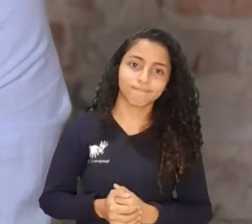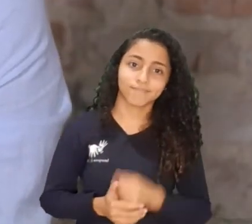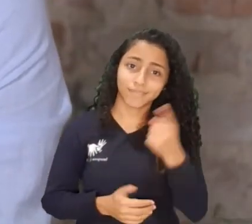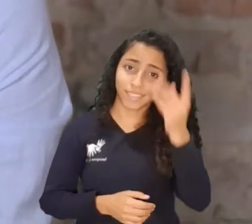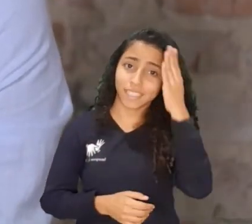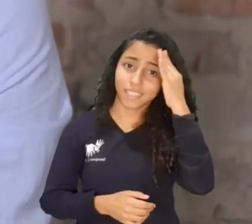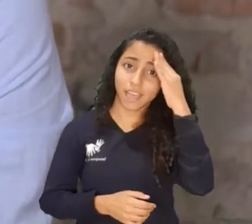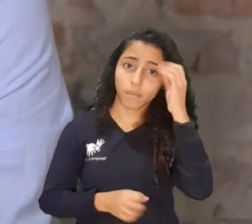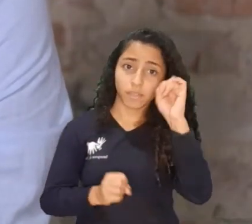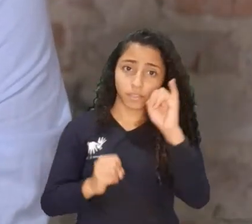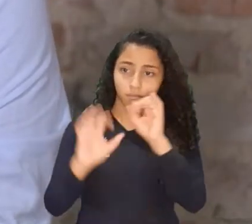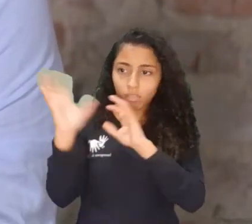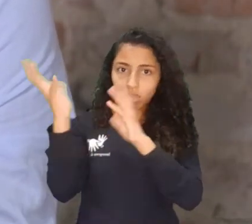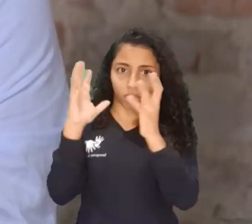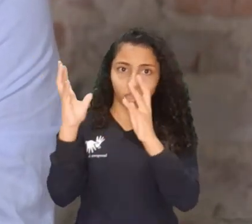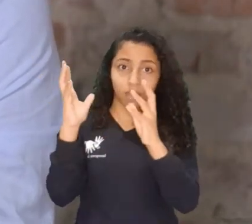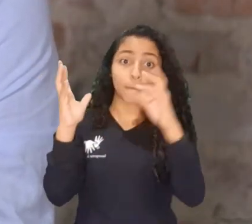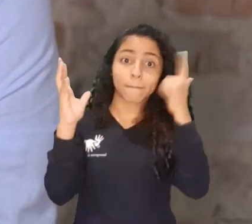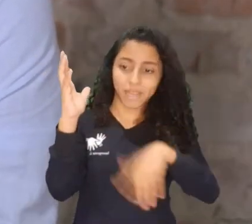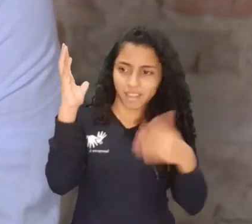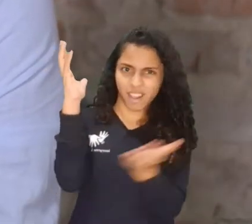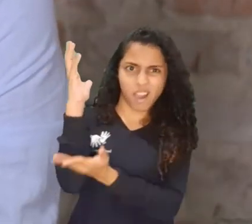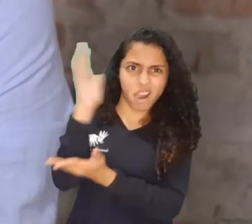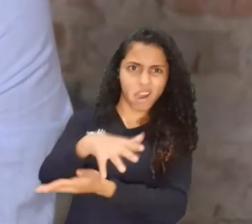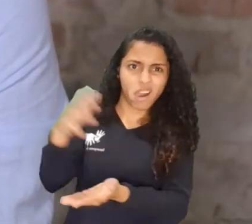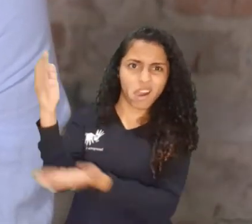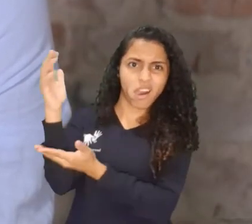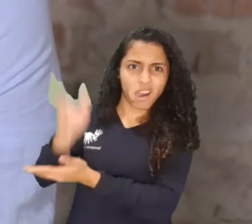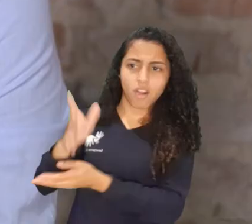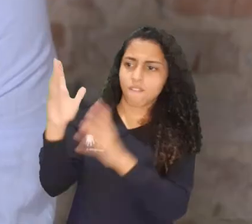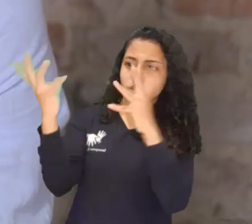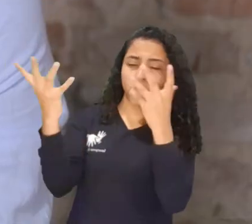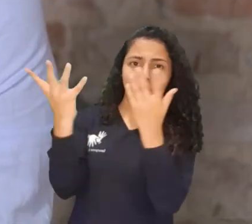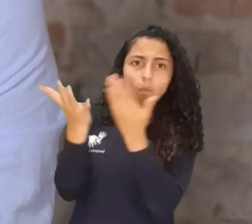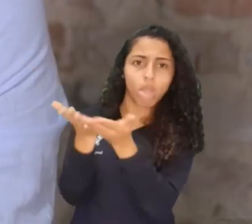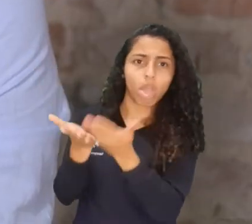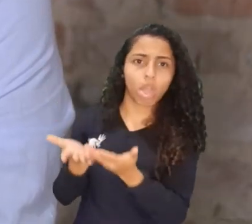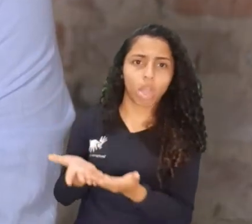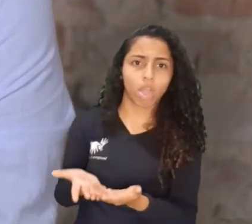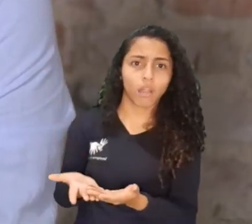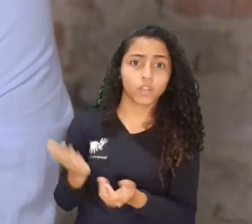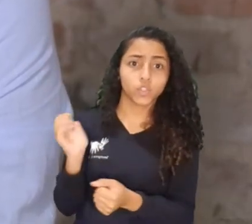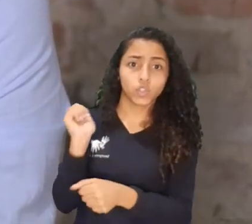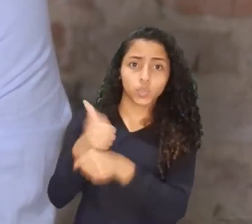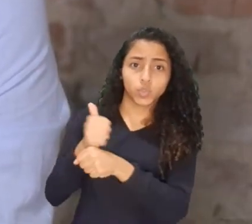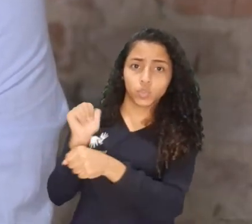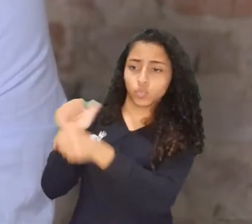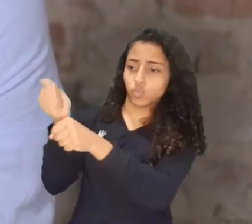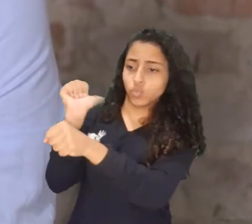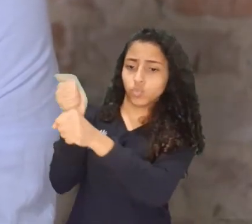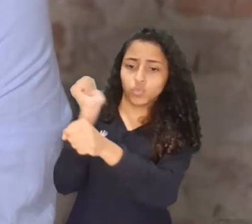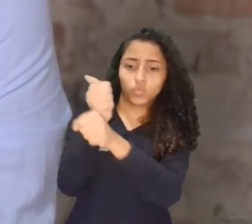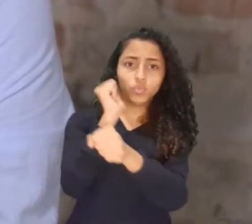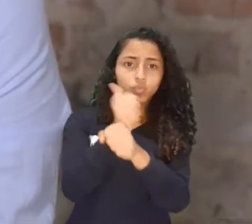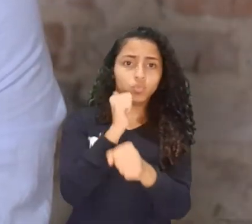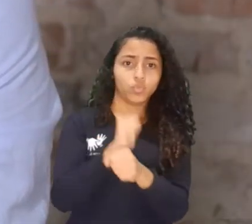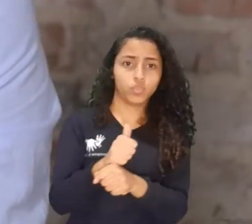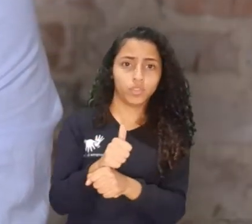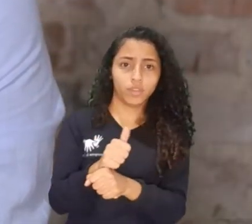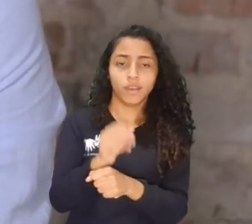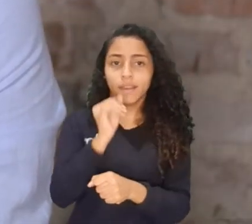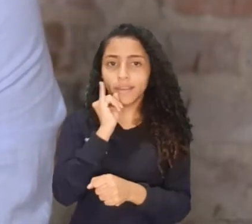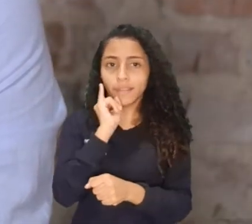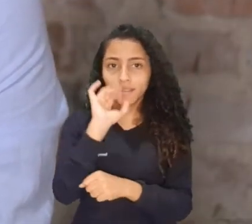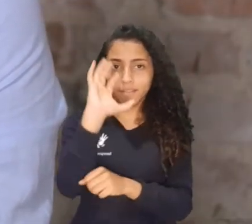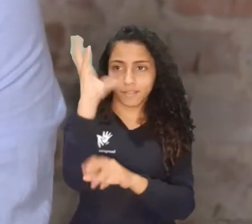com taxas altíssimas de perda de floresta e de substituição daquela cobertura vegetal para outros usos, por exemplo,